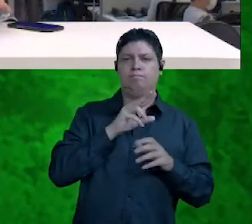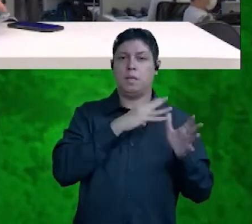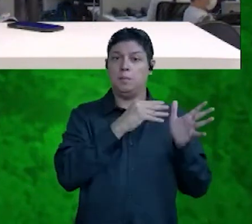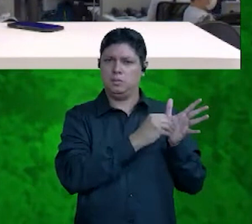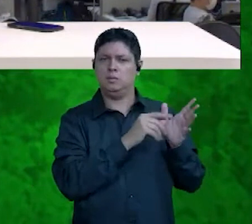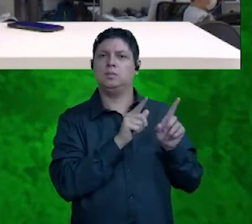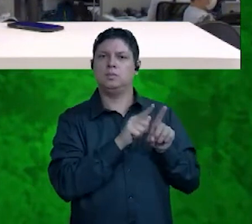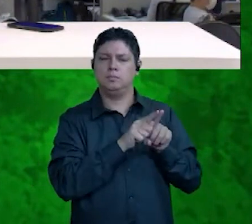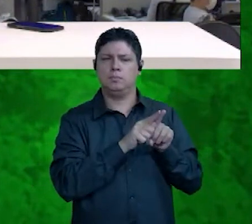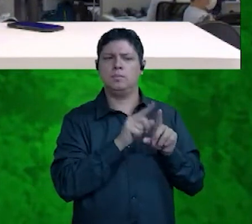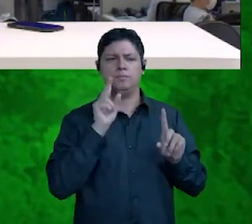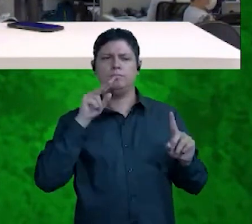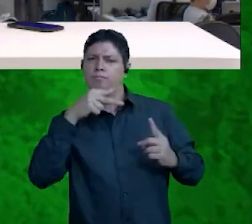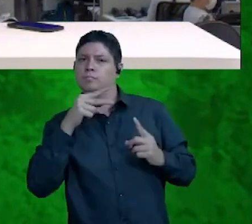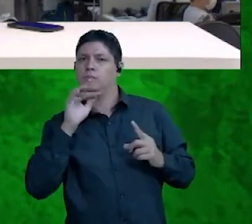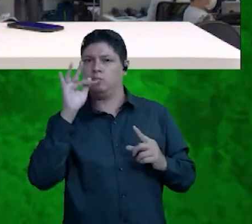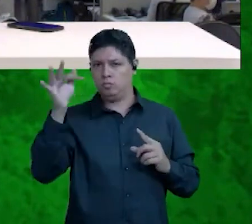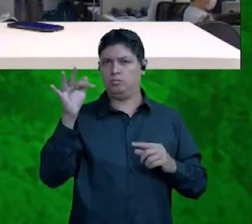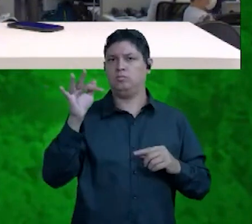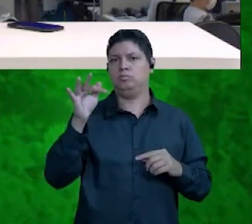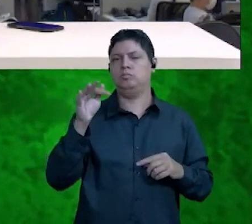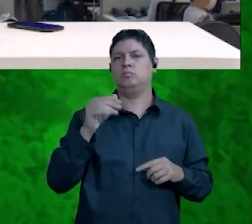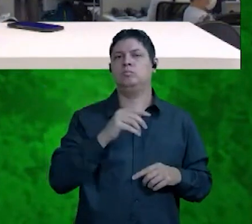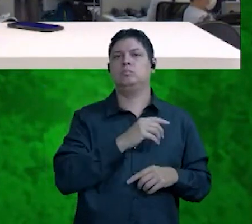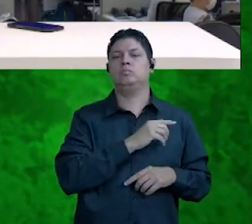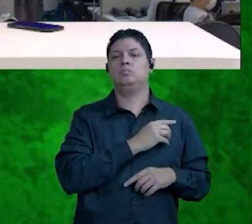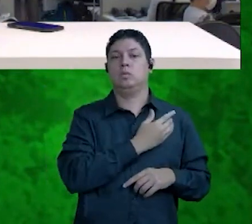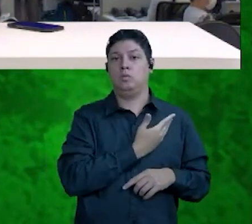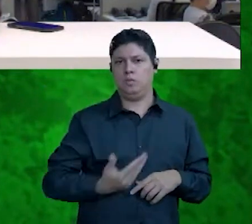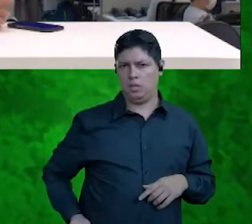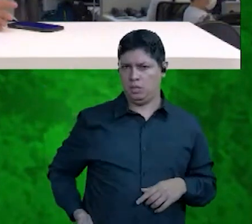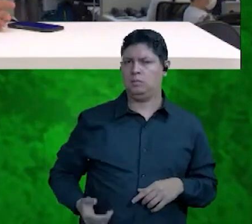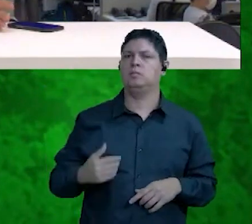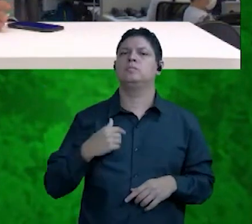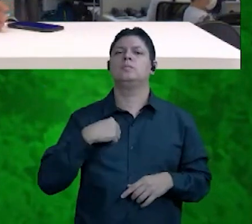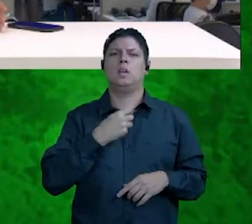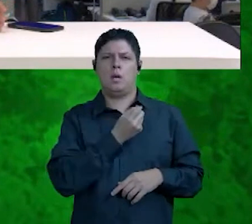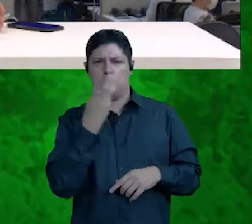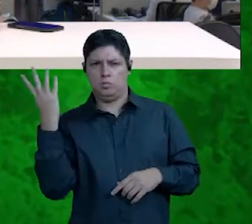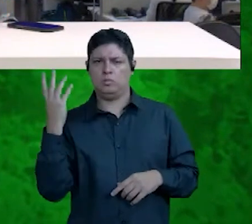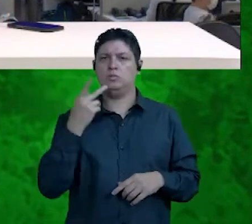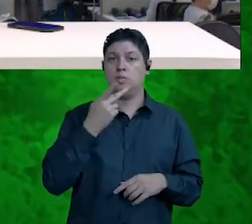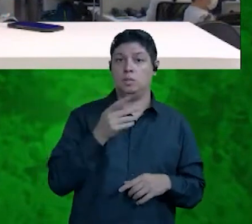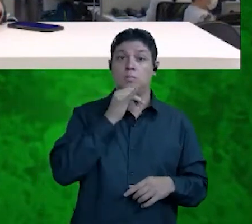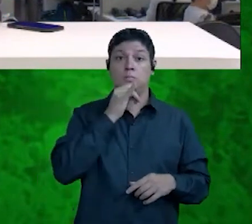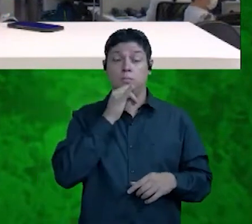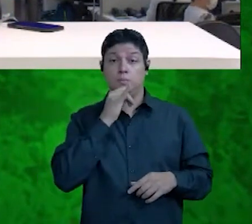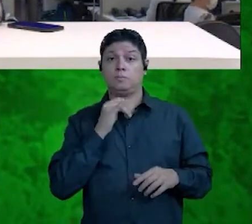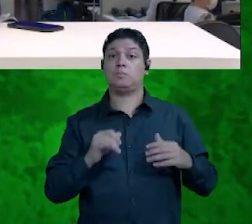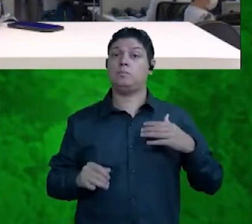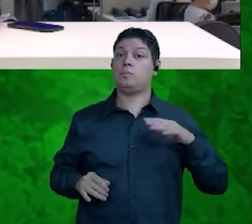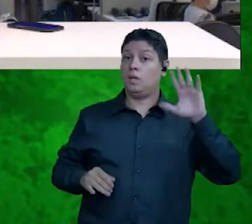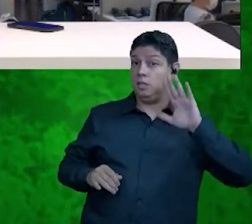candidatos estão também apresentando alguns olhares sobre a região. O candidato Luiz Inácio Lula da Silva esteve em Belém semana passada e